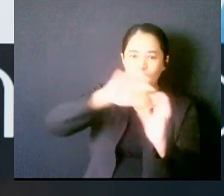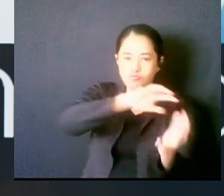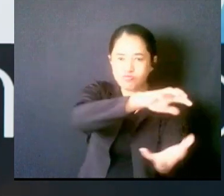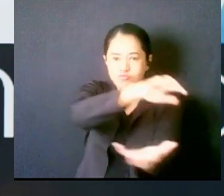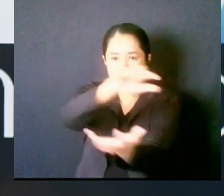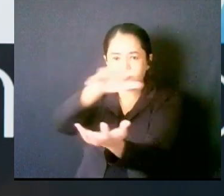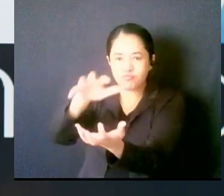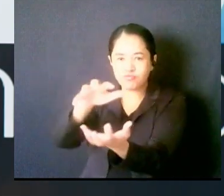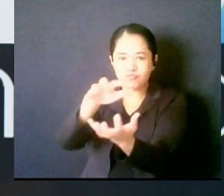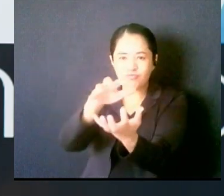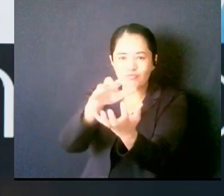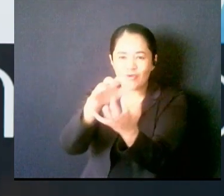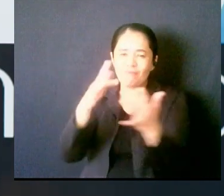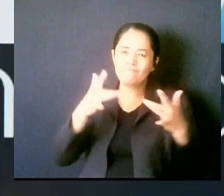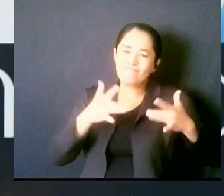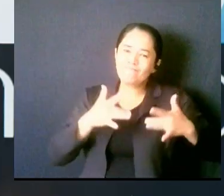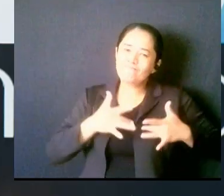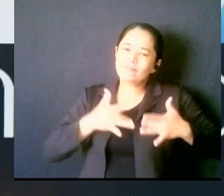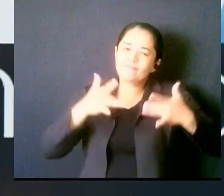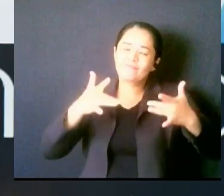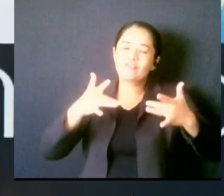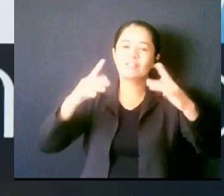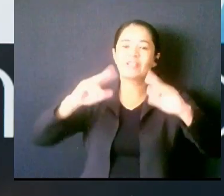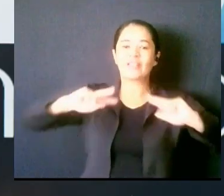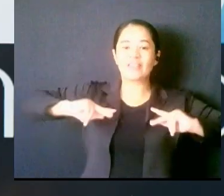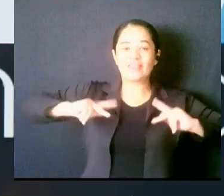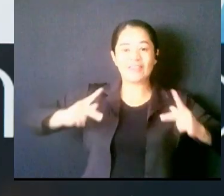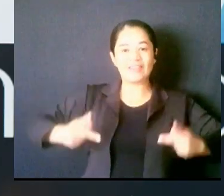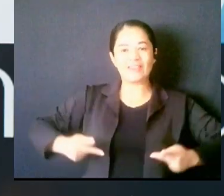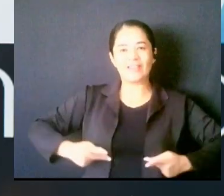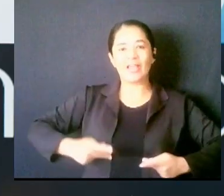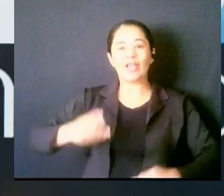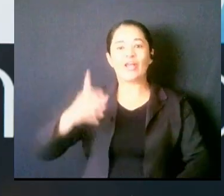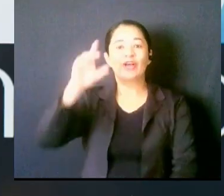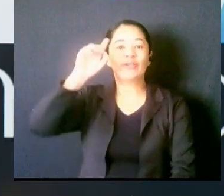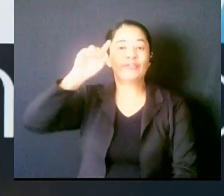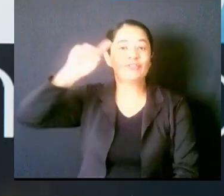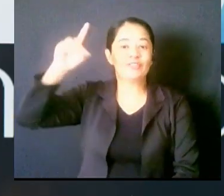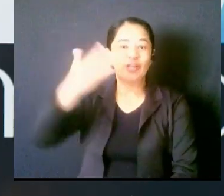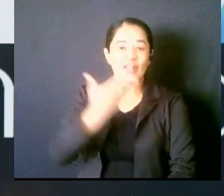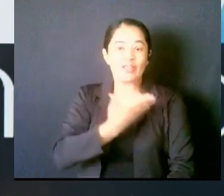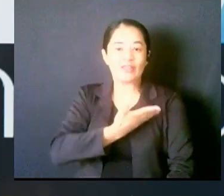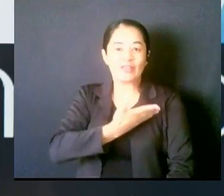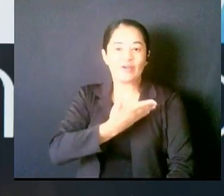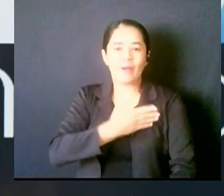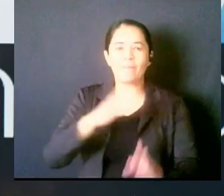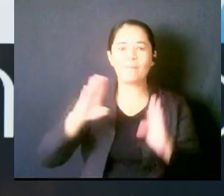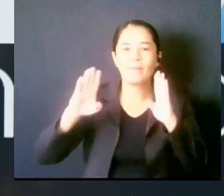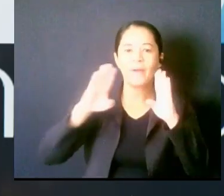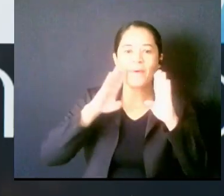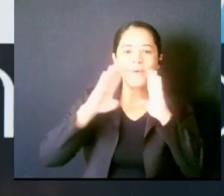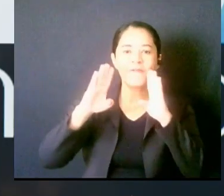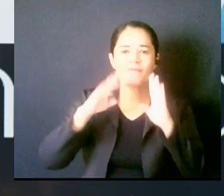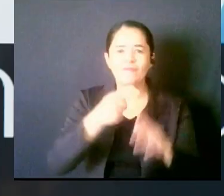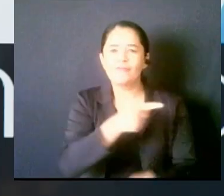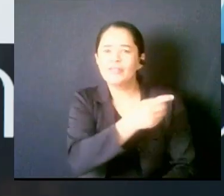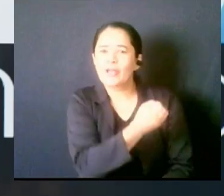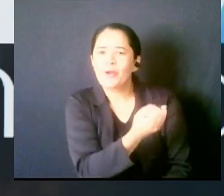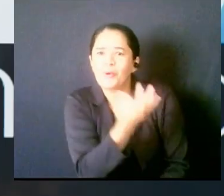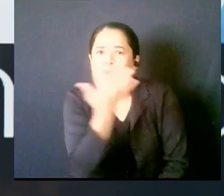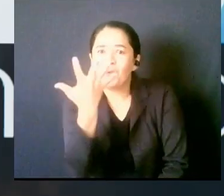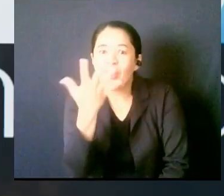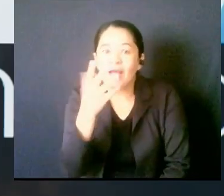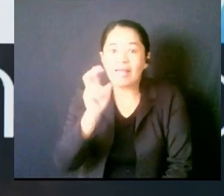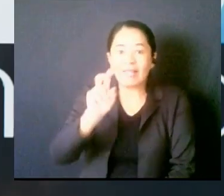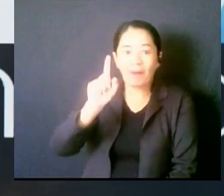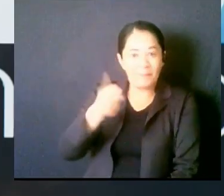Fraternidade Humana, o Dia do Amigo do Facebook. Quantos você tem, hein? Passou de 5 mil? É o Dia do Amigo do